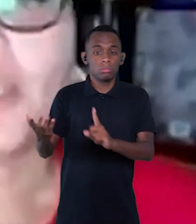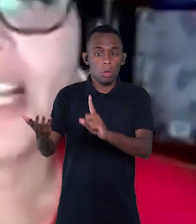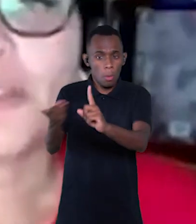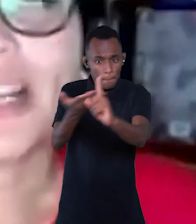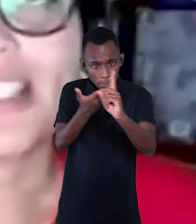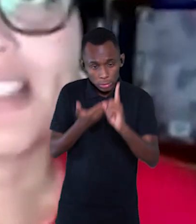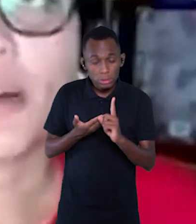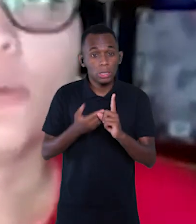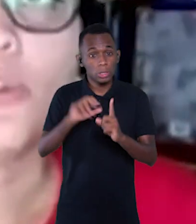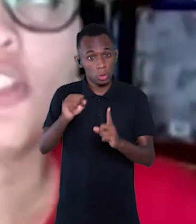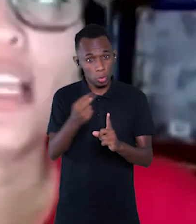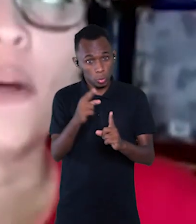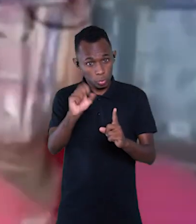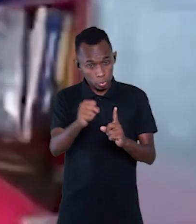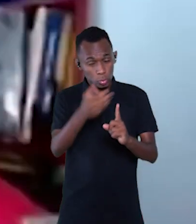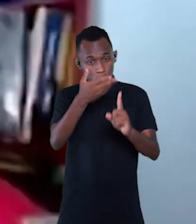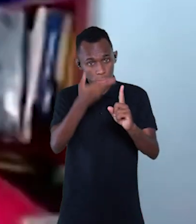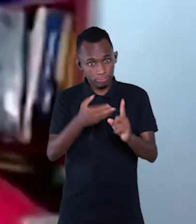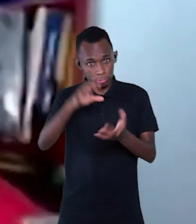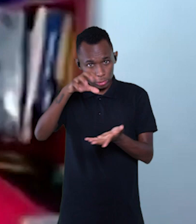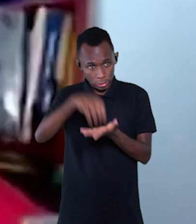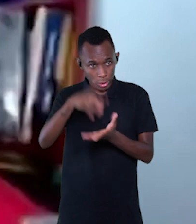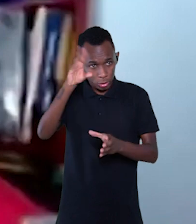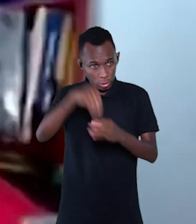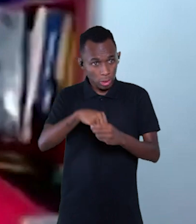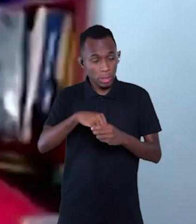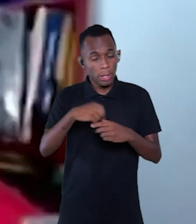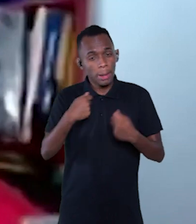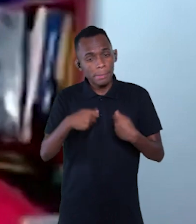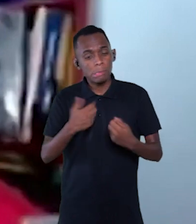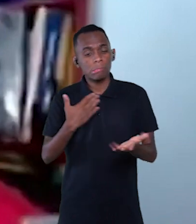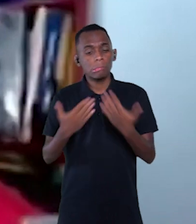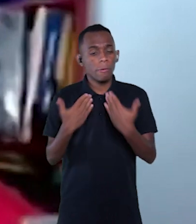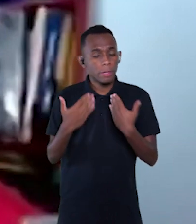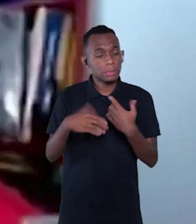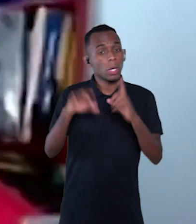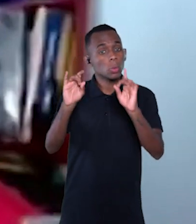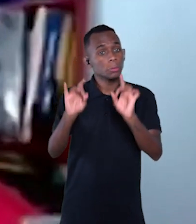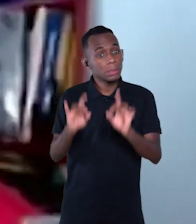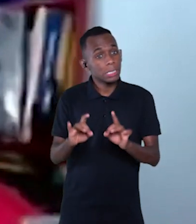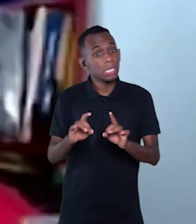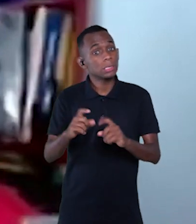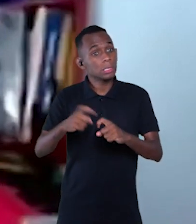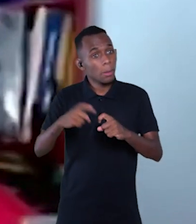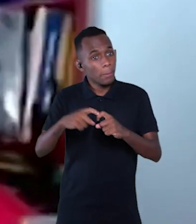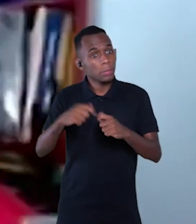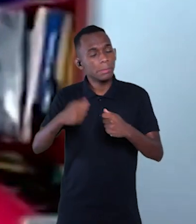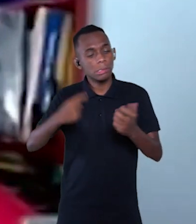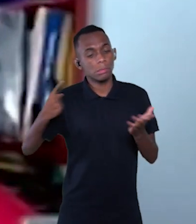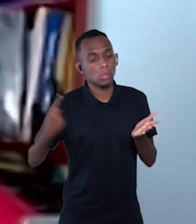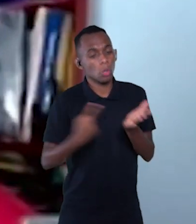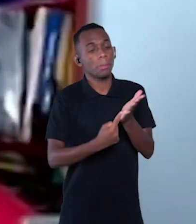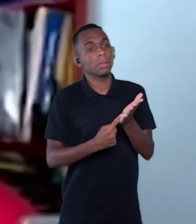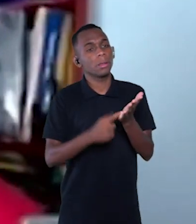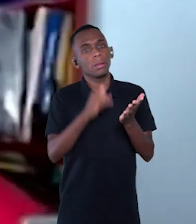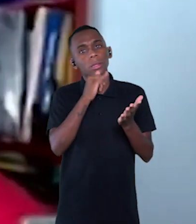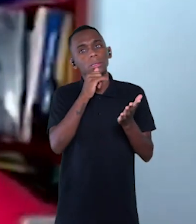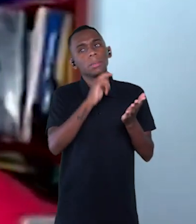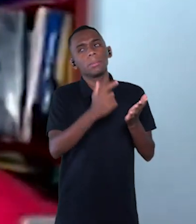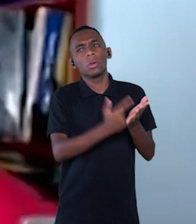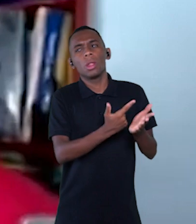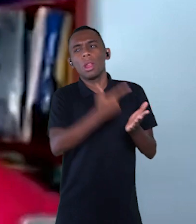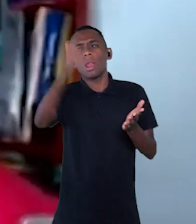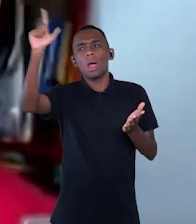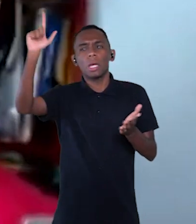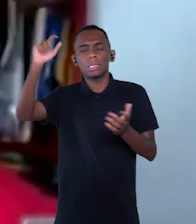paciente na unidade básica de saúde, e aí eu preciso conversar com um especialista, eu posso agendar com o paciente, esse especialista está